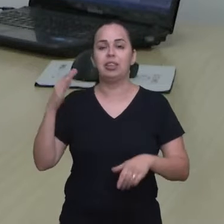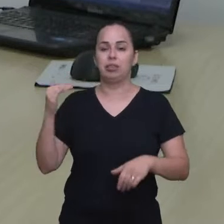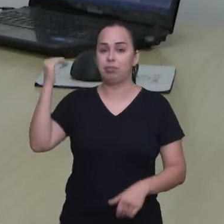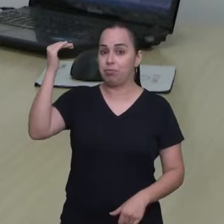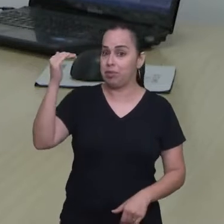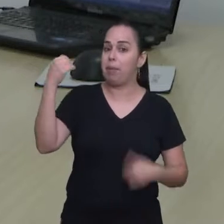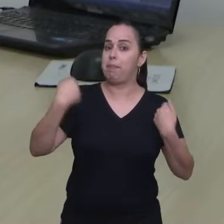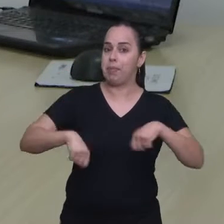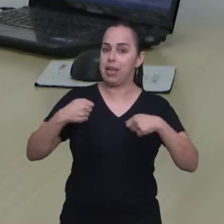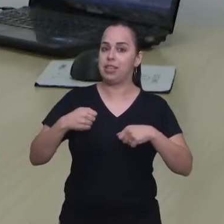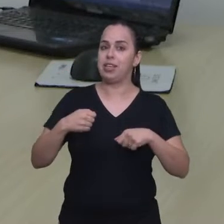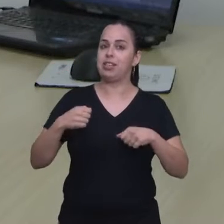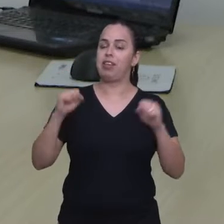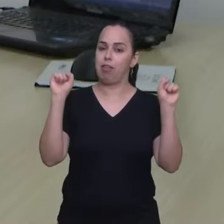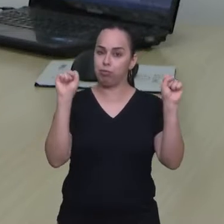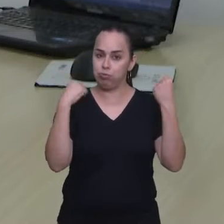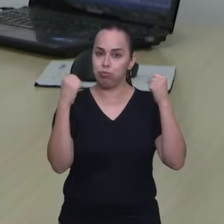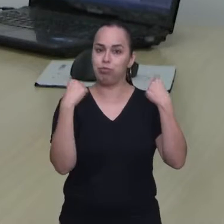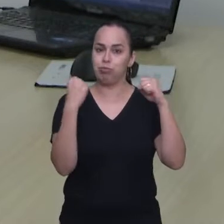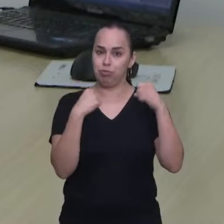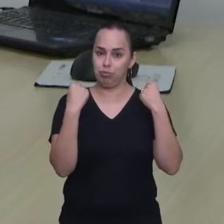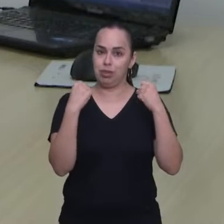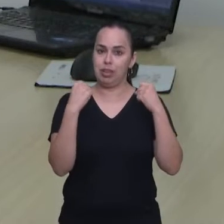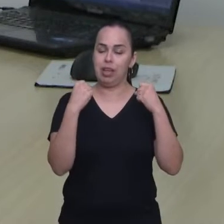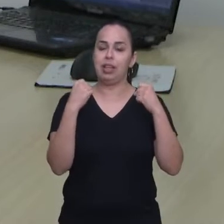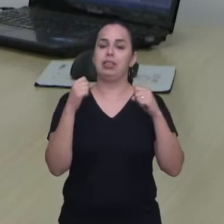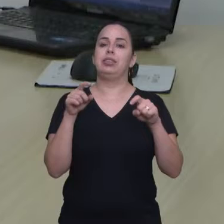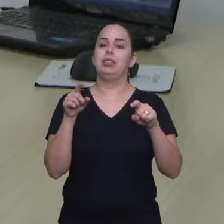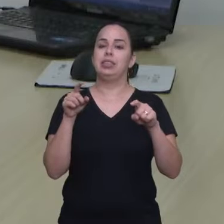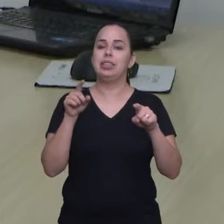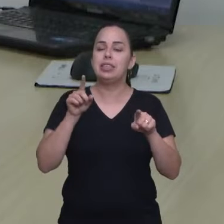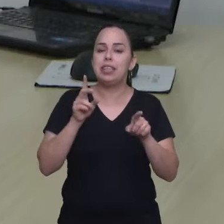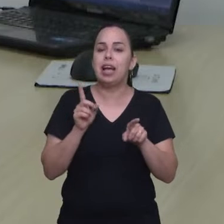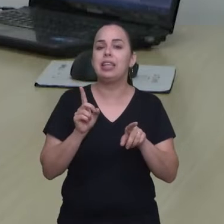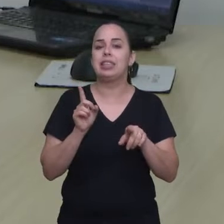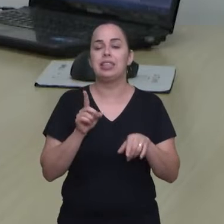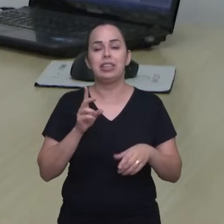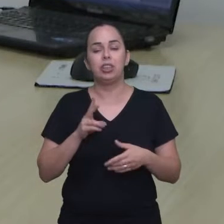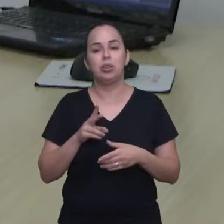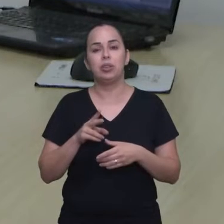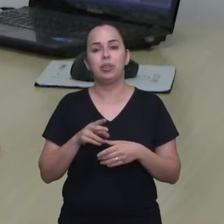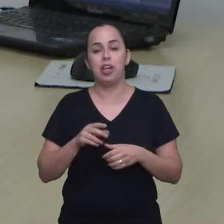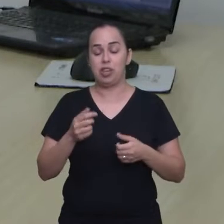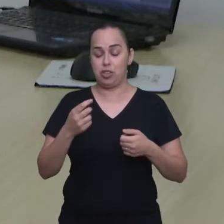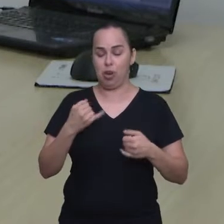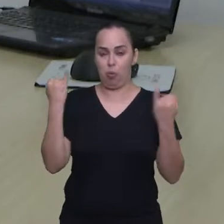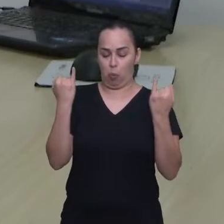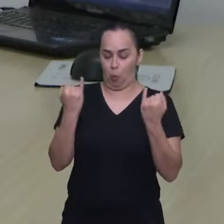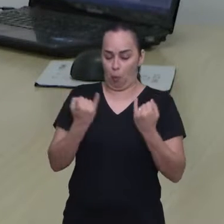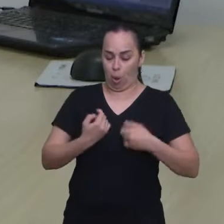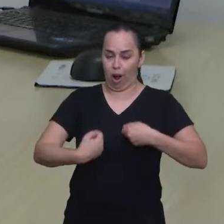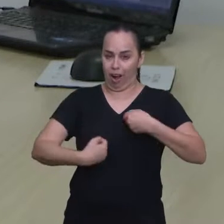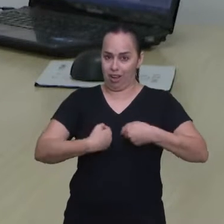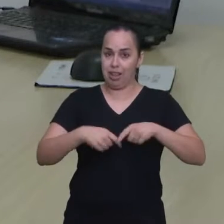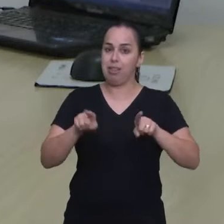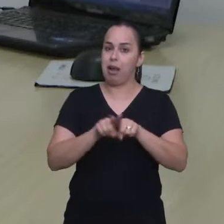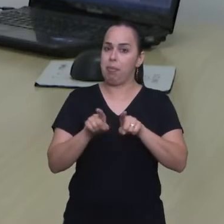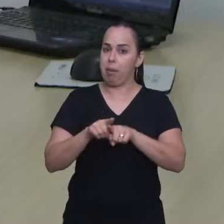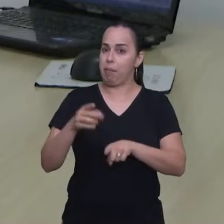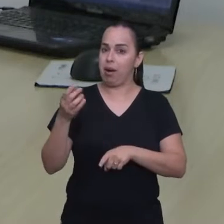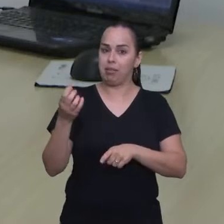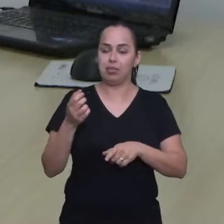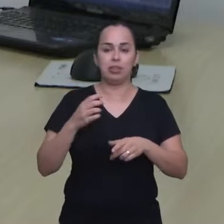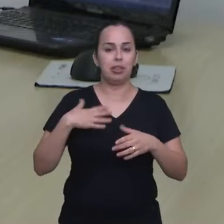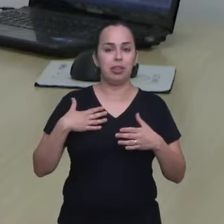nós devemos nos exercitar com frequência e com regularidade, justamente não só pelo controle de peso, né? Por todos os